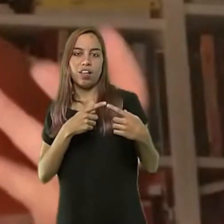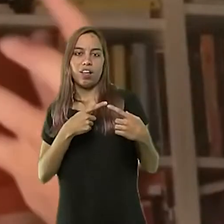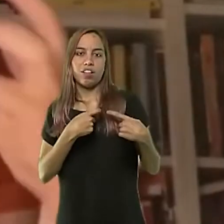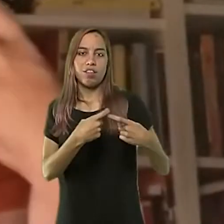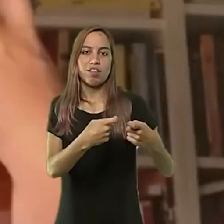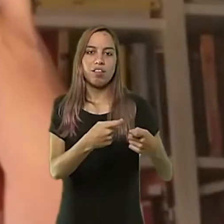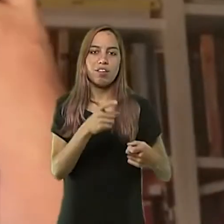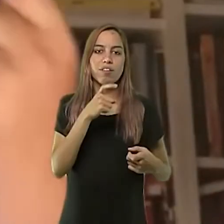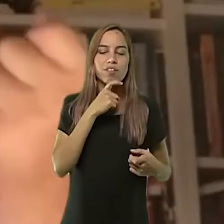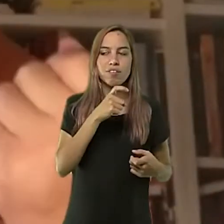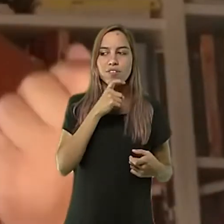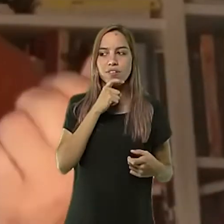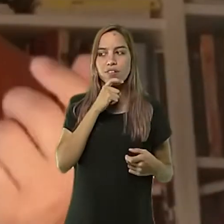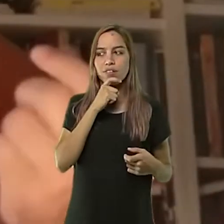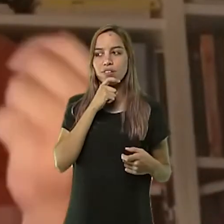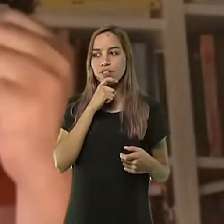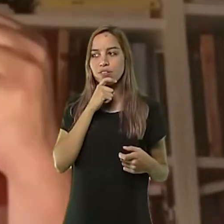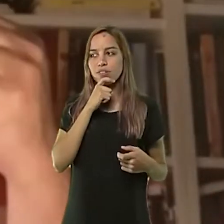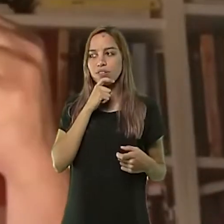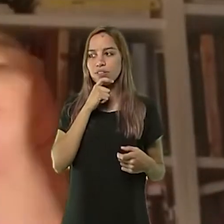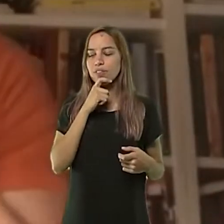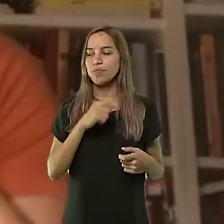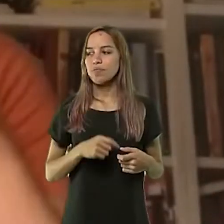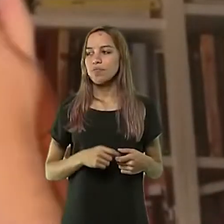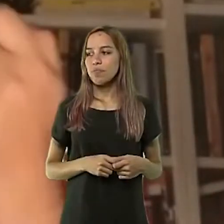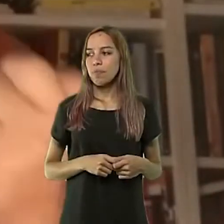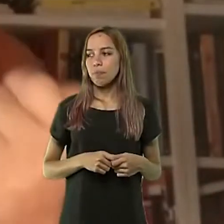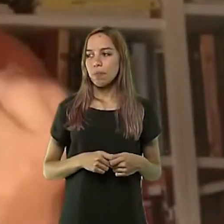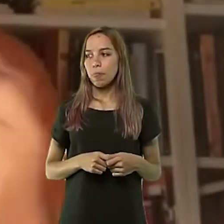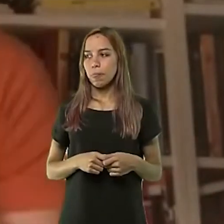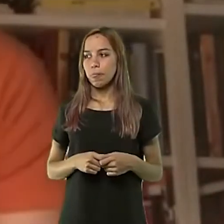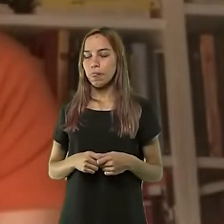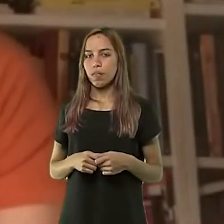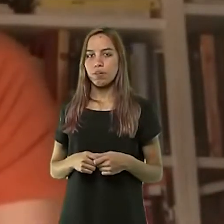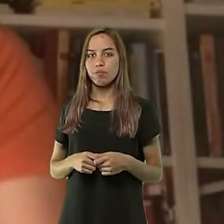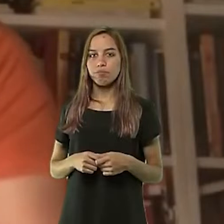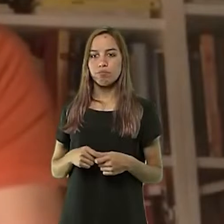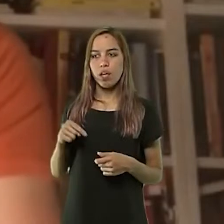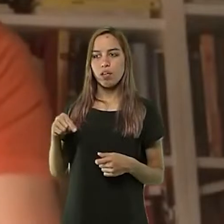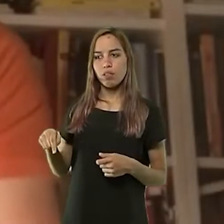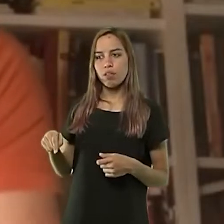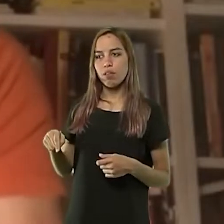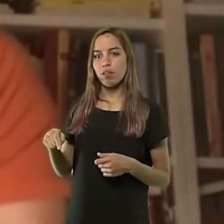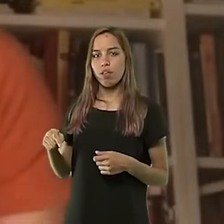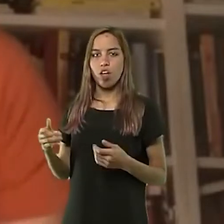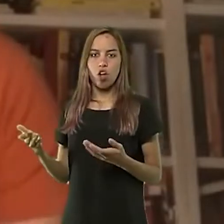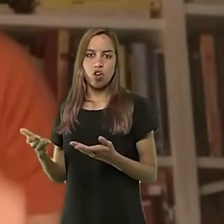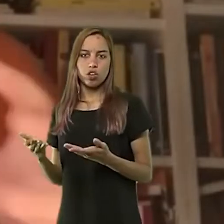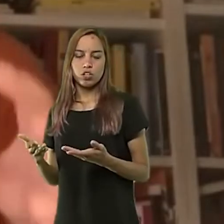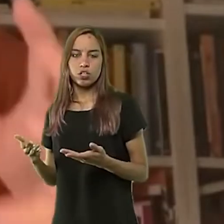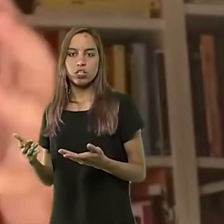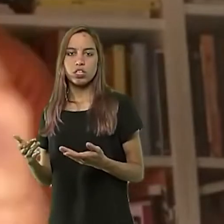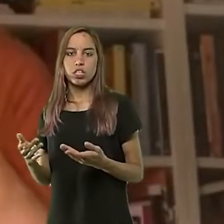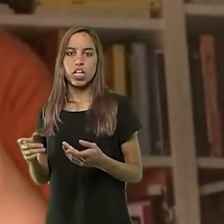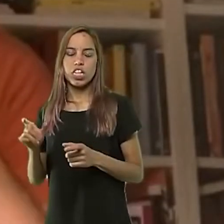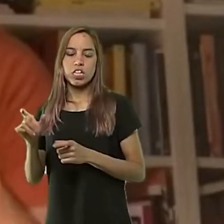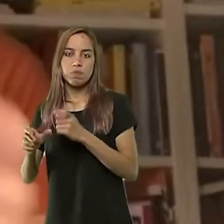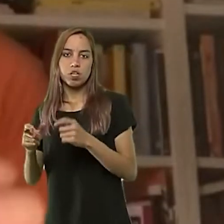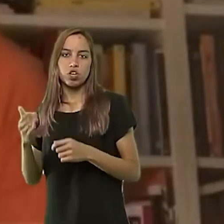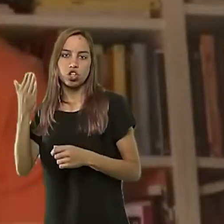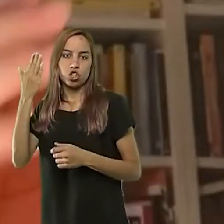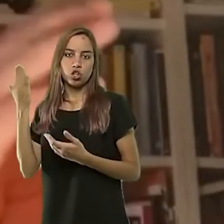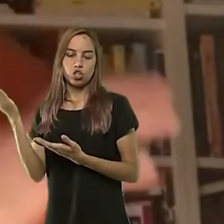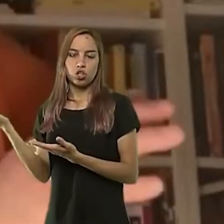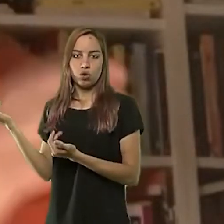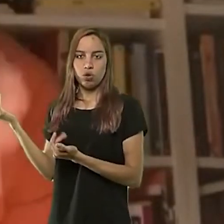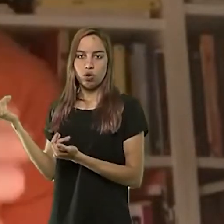jovens, tentar cativar a população jovem. Neste caso eu falo da música, porque o plano chamou-se Jazz Ambassadors, ou seja, os embaixadores do